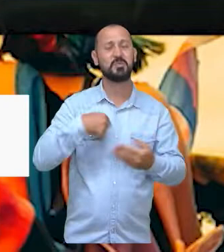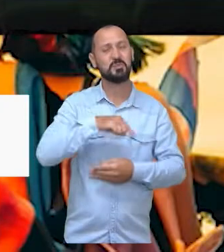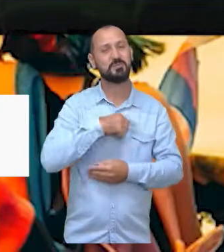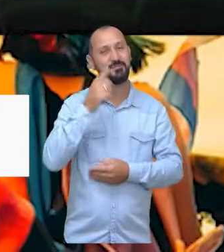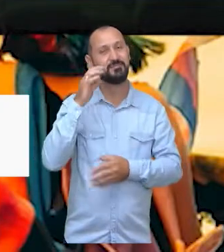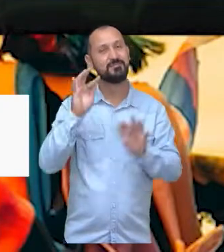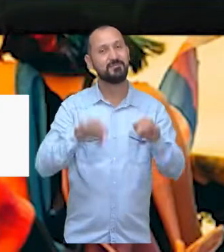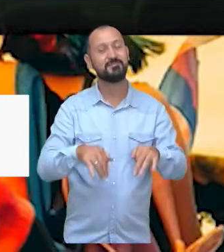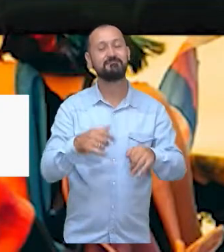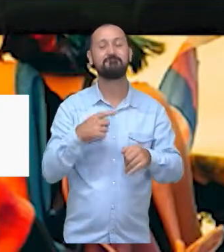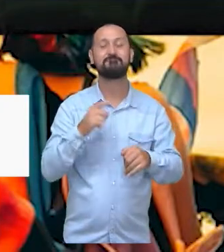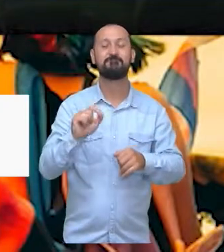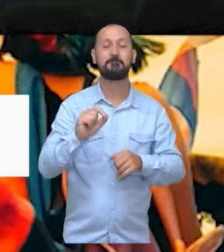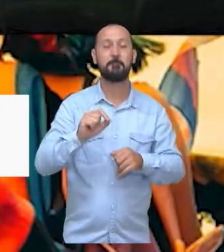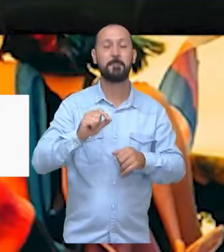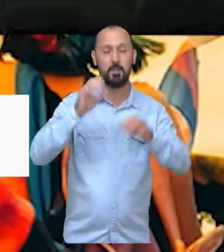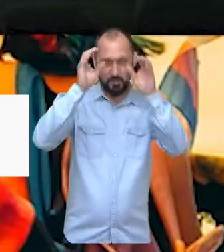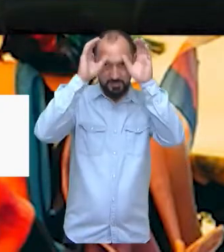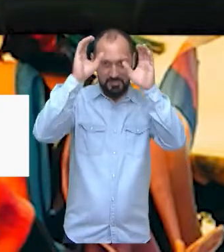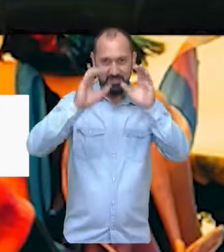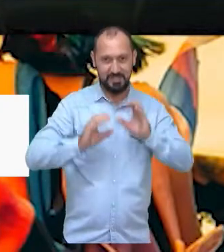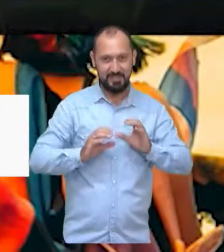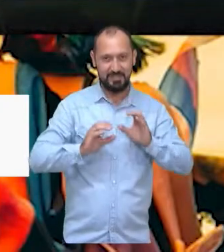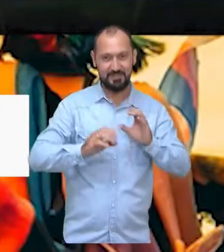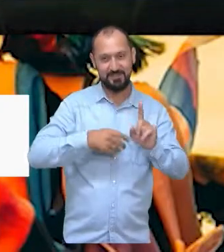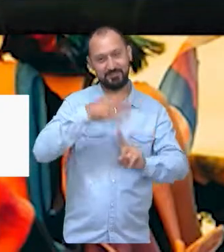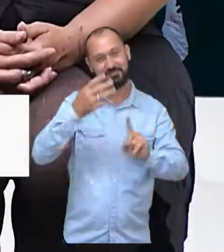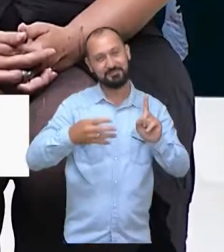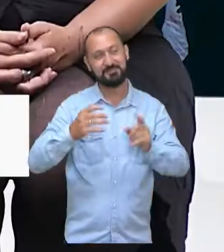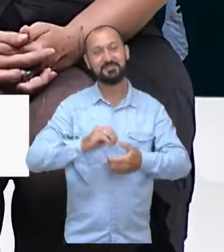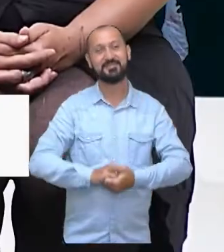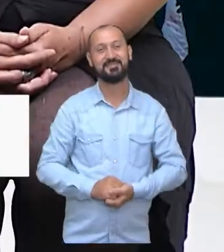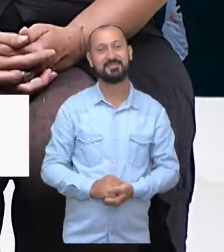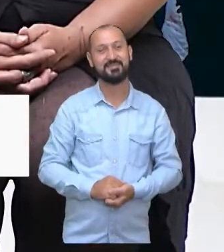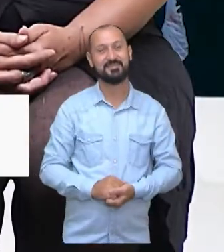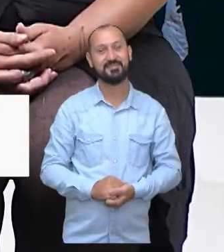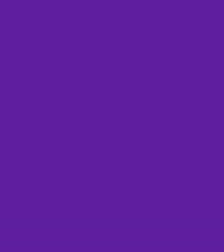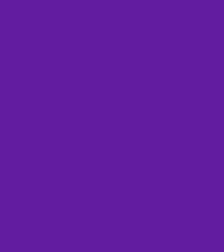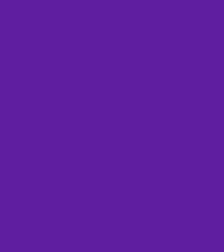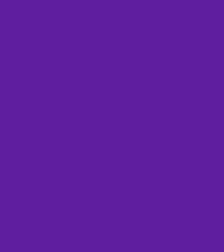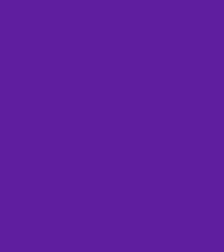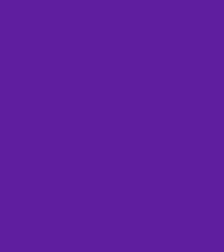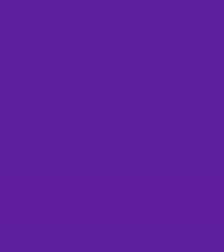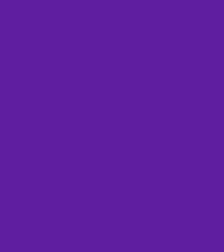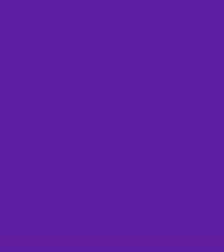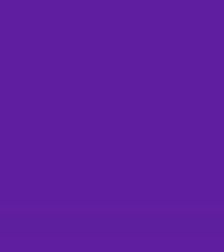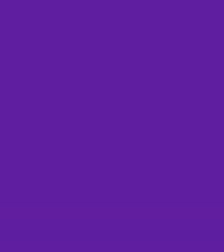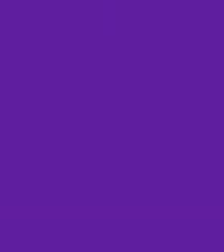final, então, e nós ficamos por aqui com mais uma edição do Cidadania LGBT+.